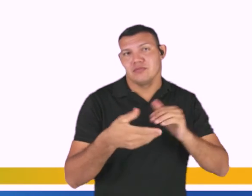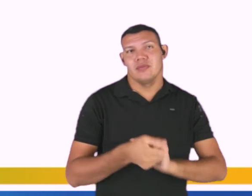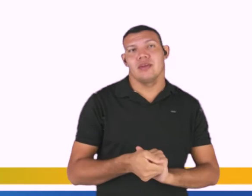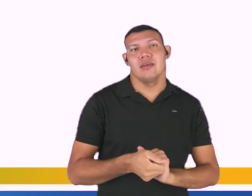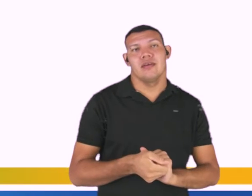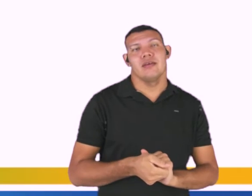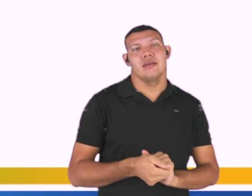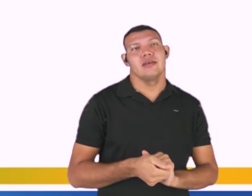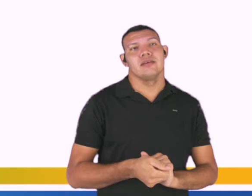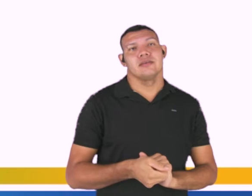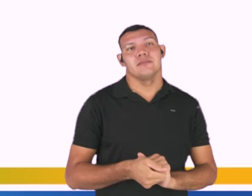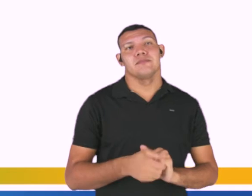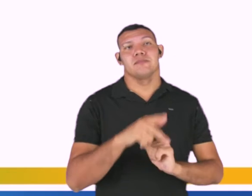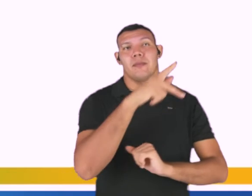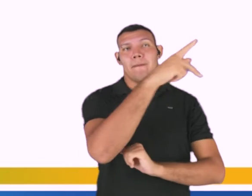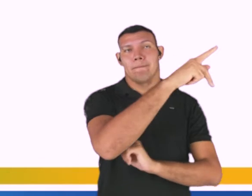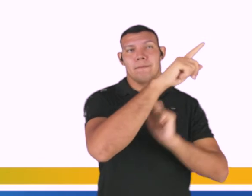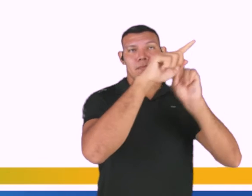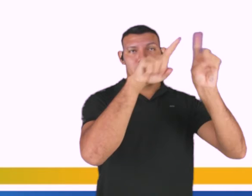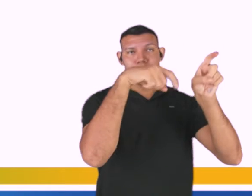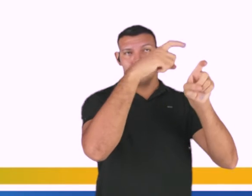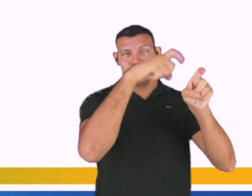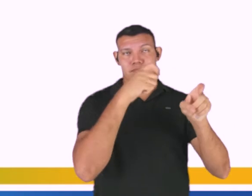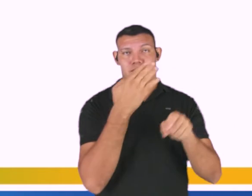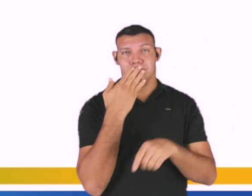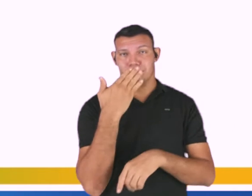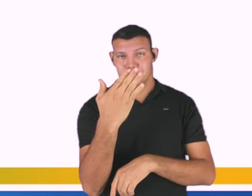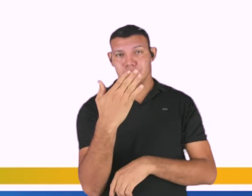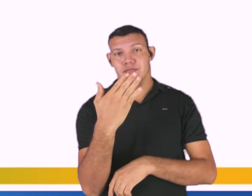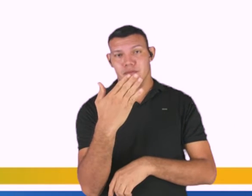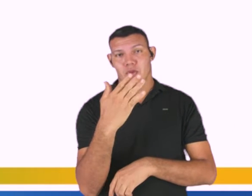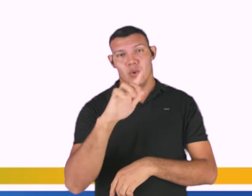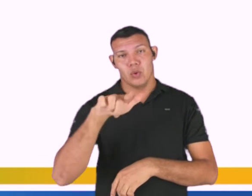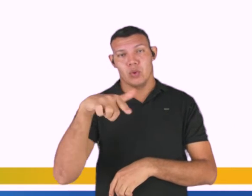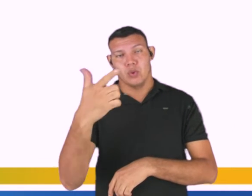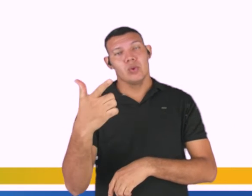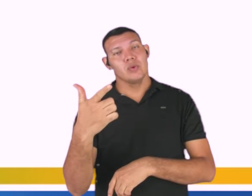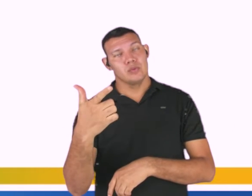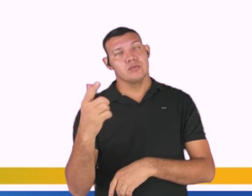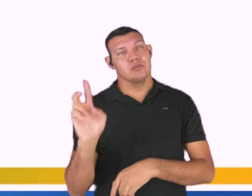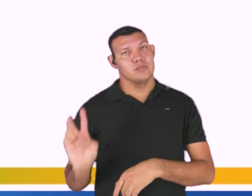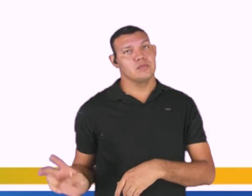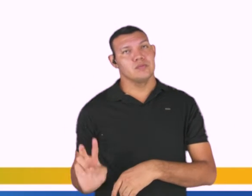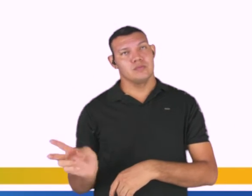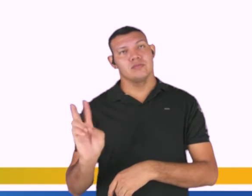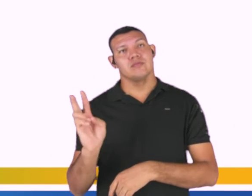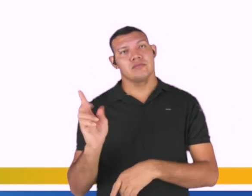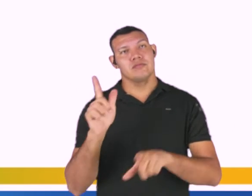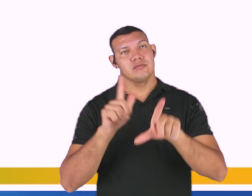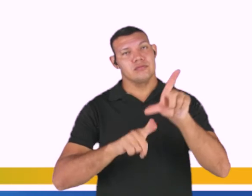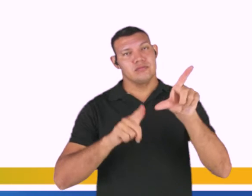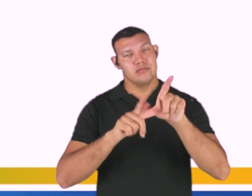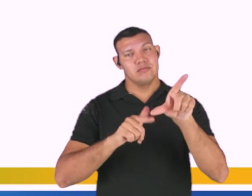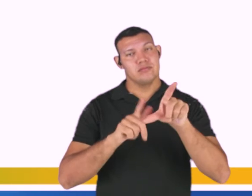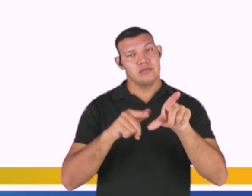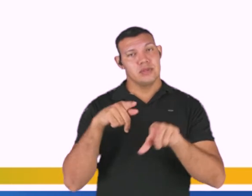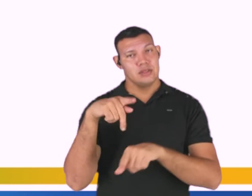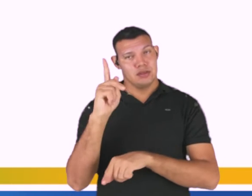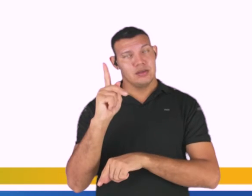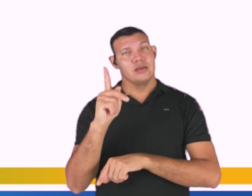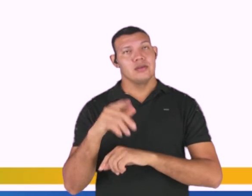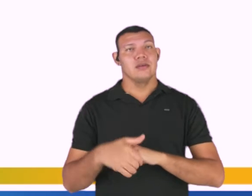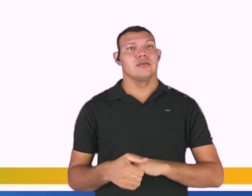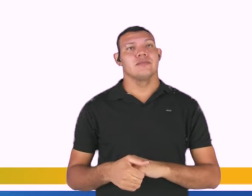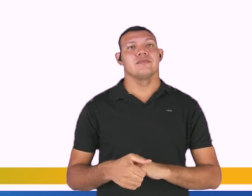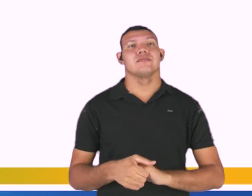a partir de uma p de x, ele pede outro valor. Nesse caso, nós temos uma variável que ela é igual a